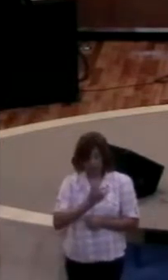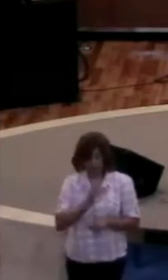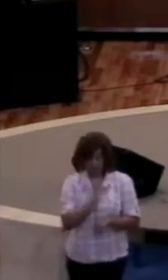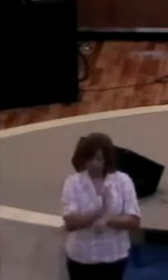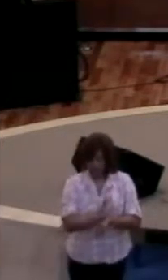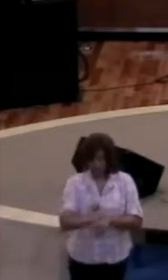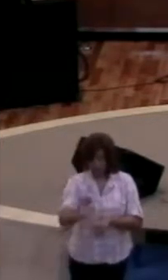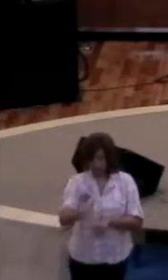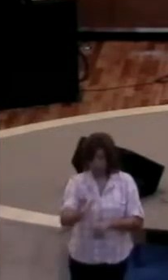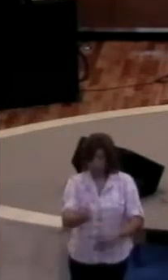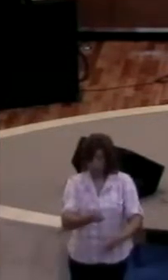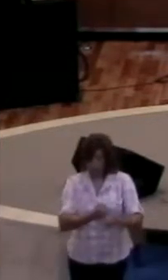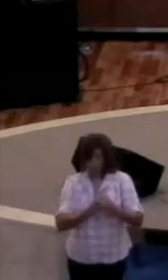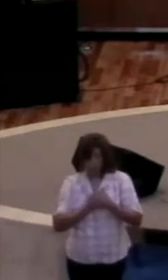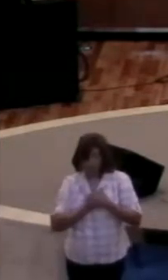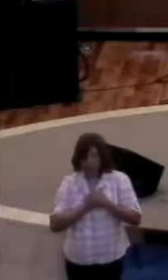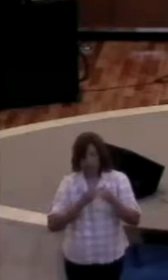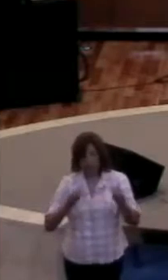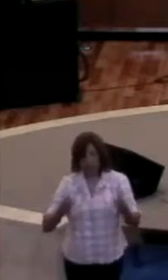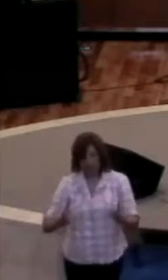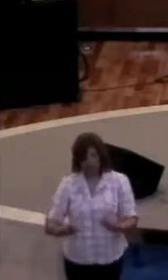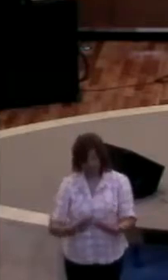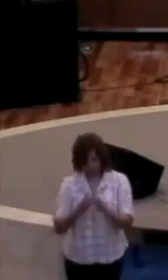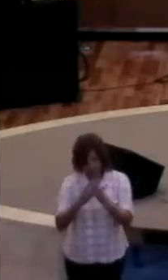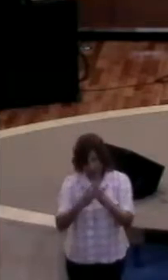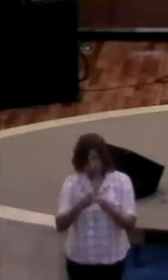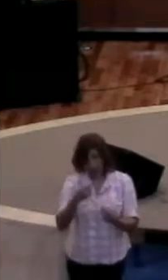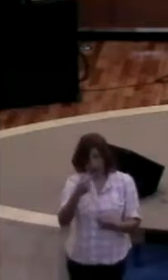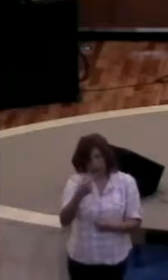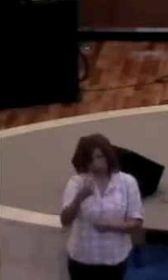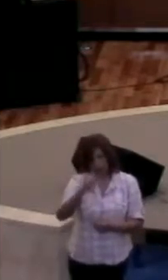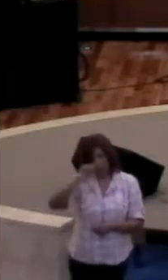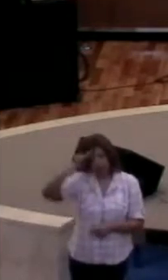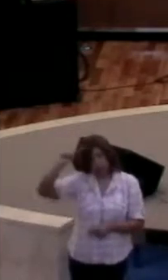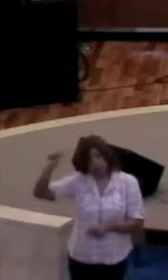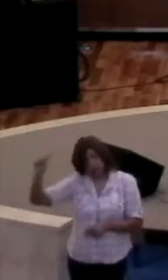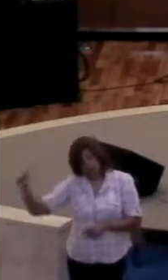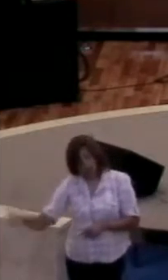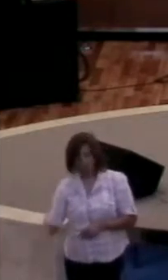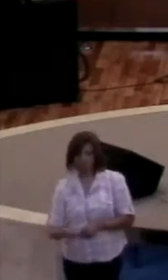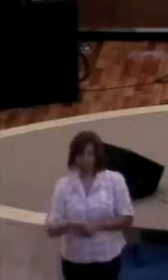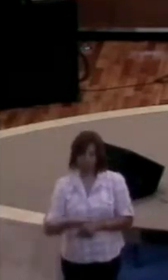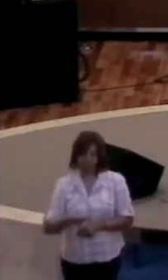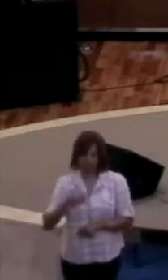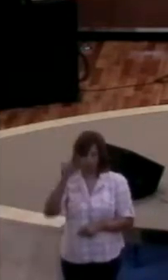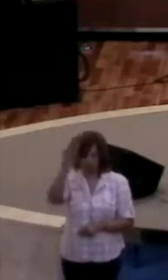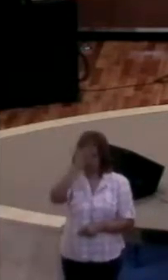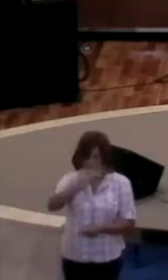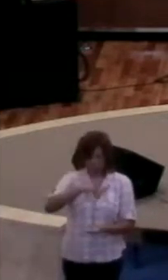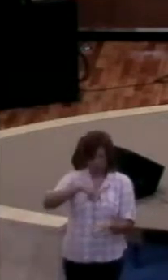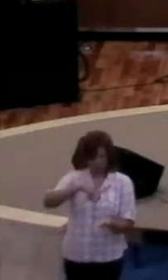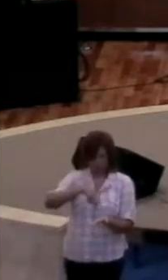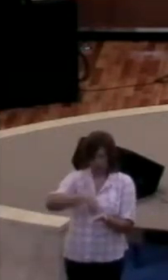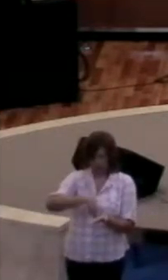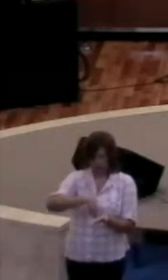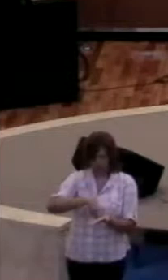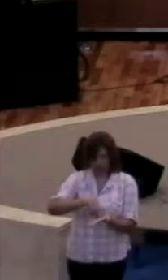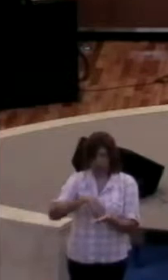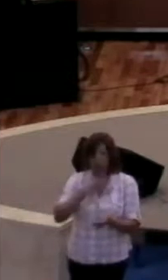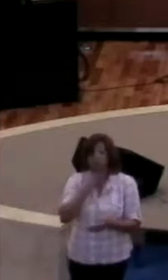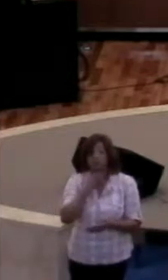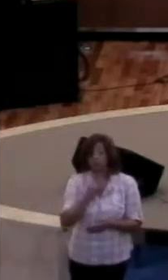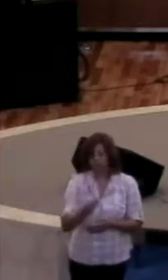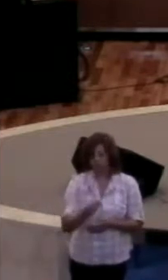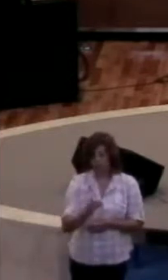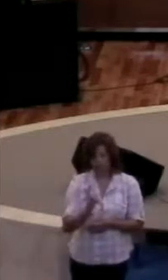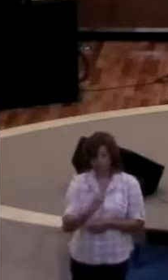eu preservei em Israel 7 mil que não dobraram o joelho. Pare para pensar nisto.